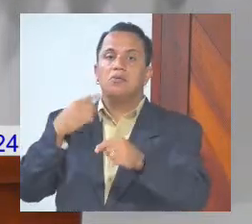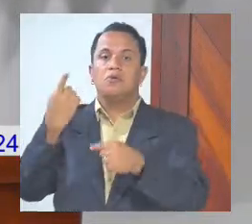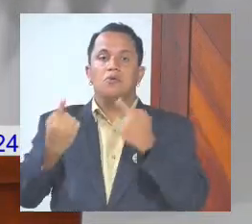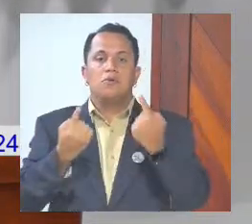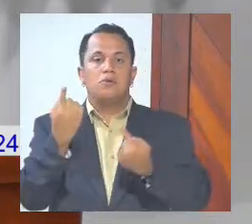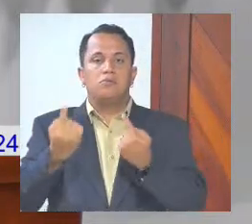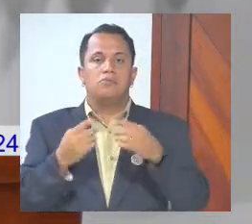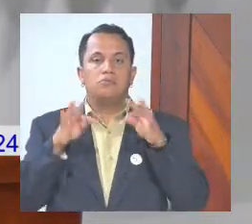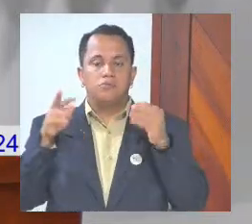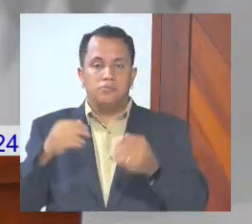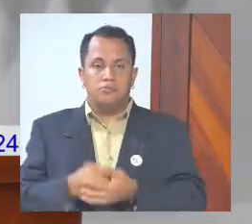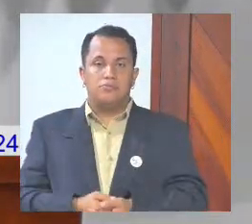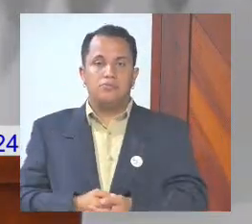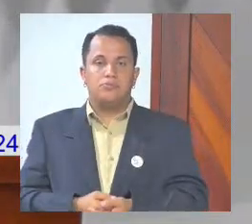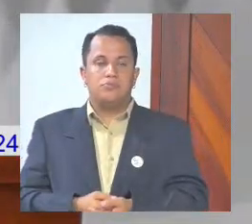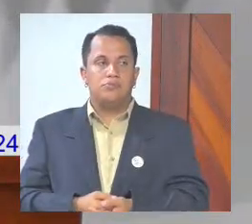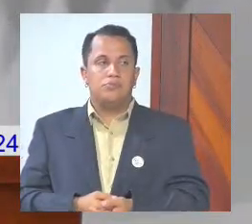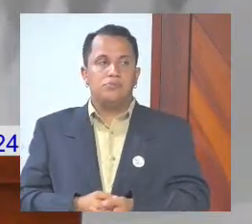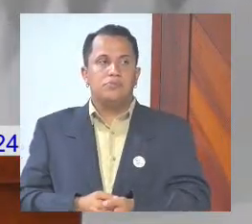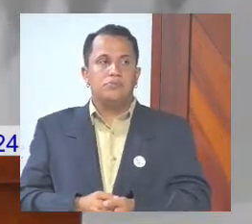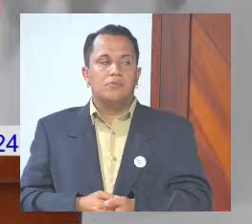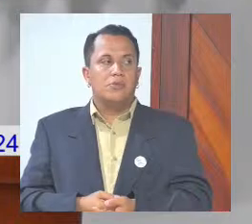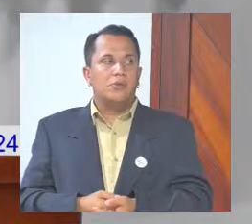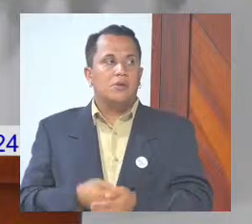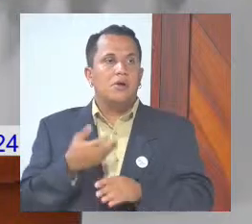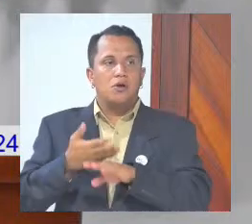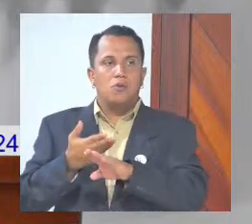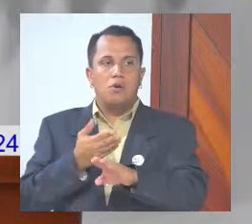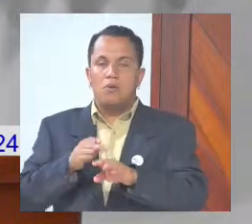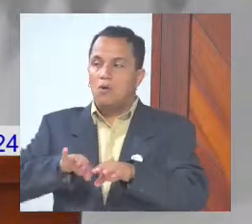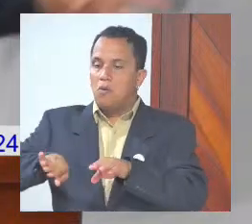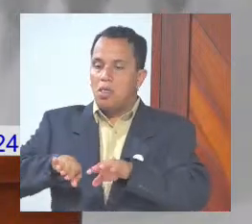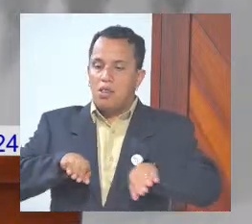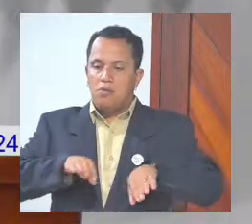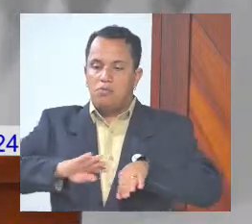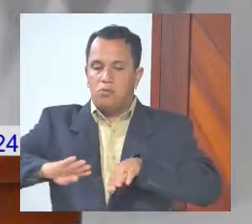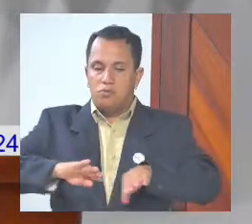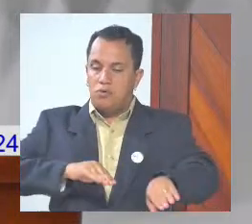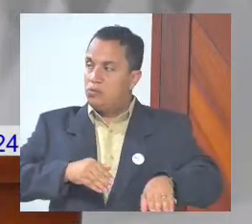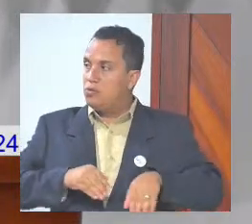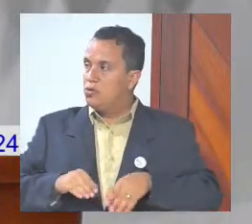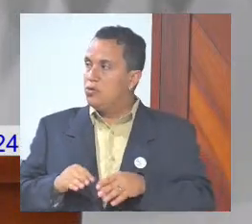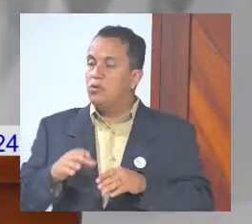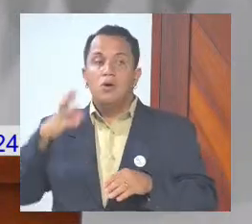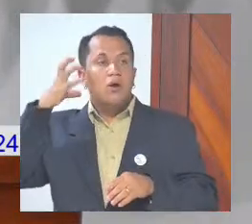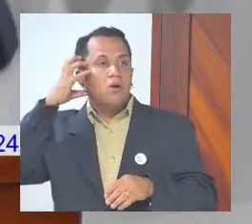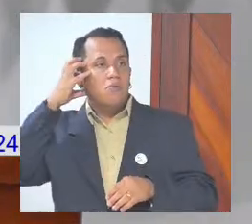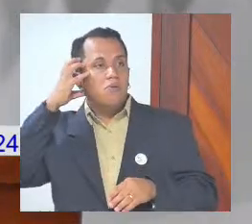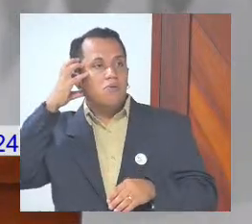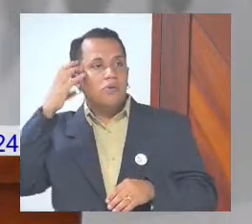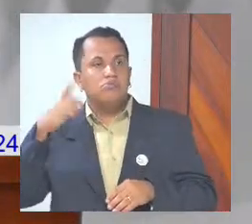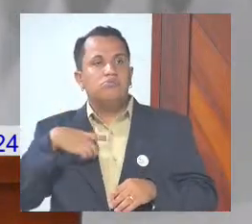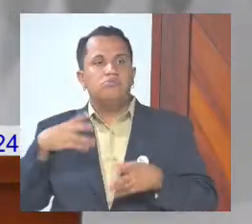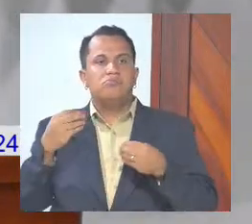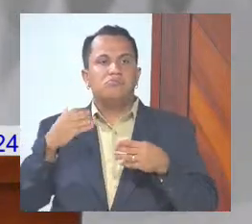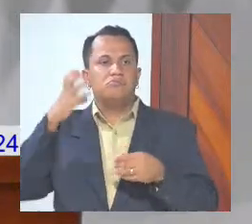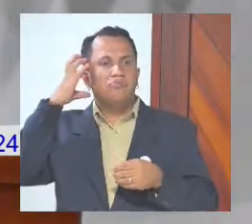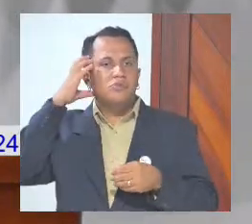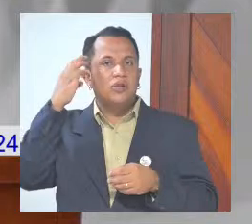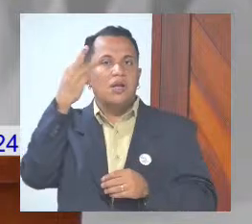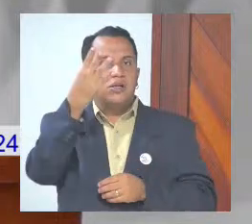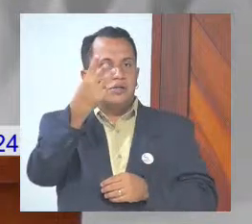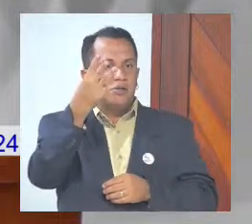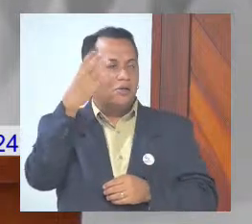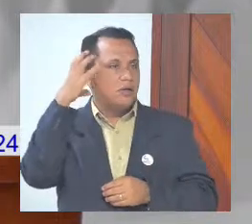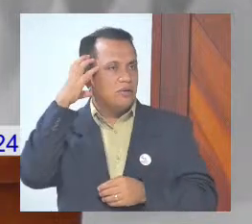E todos os lados, e cada um puxa para o seu lado. Assim que está hoje aqui a imprensa. Vê quantos programas de rádios tem aqui hoje. São 3 rádios